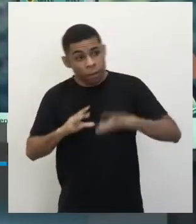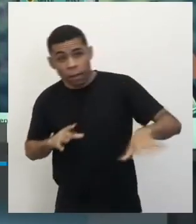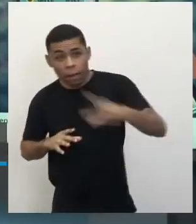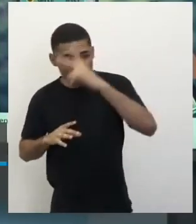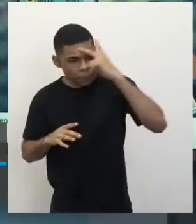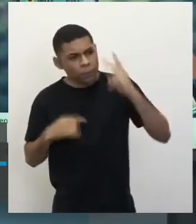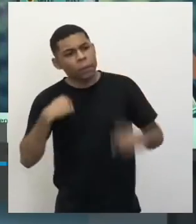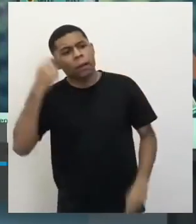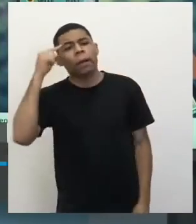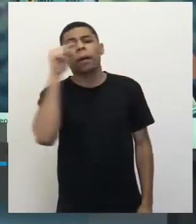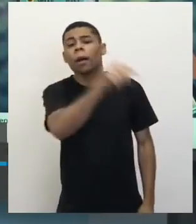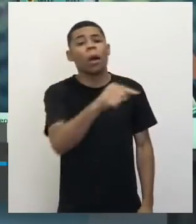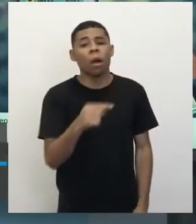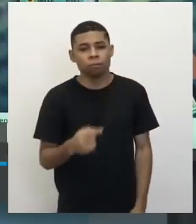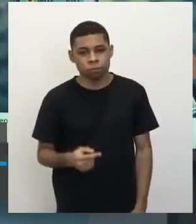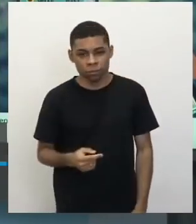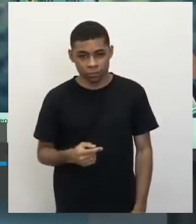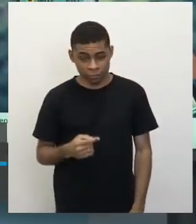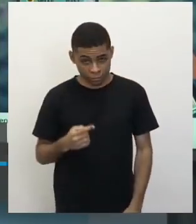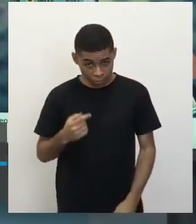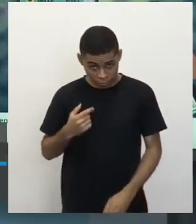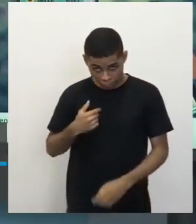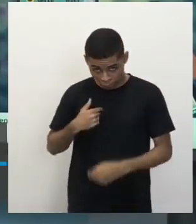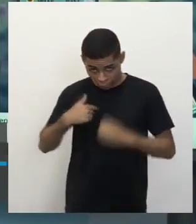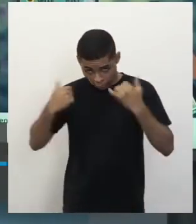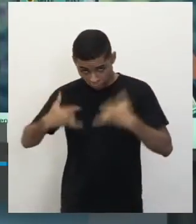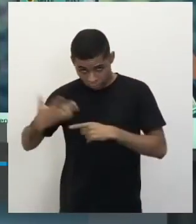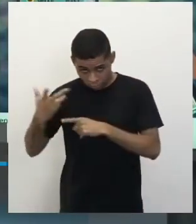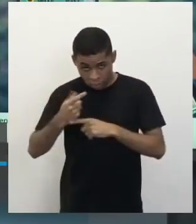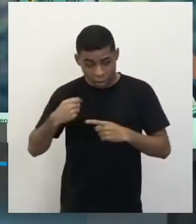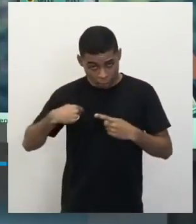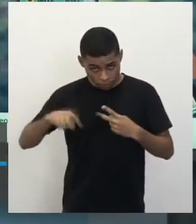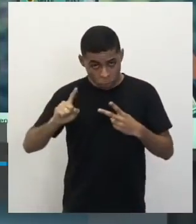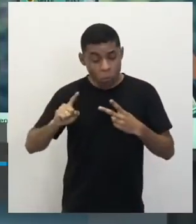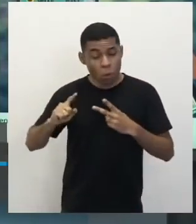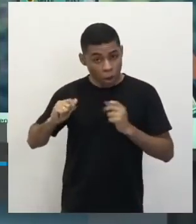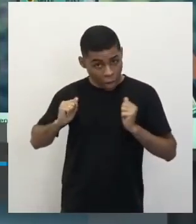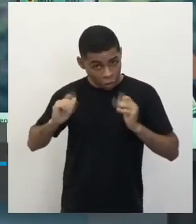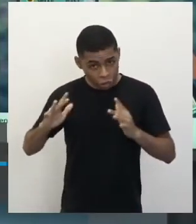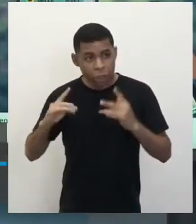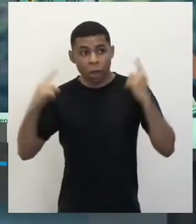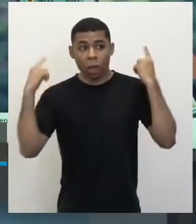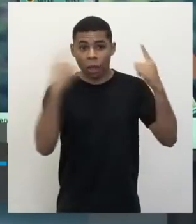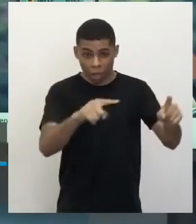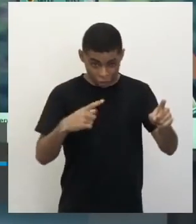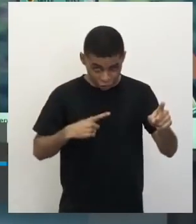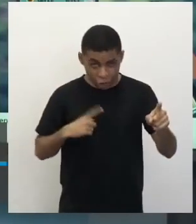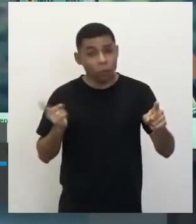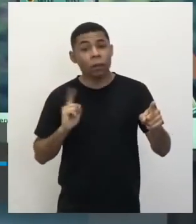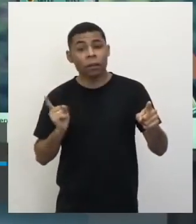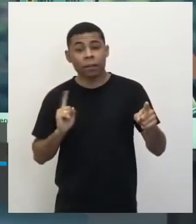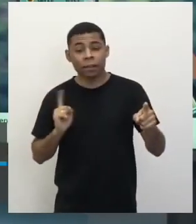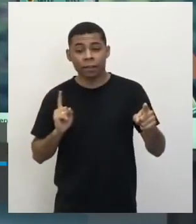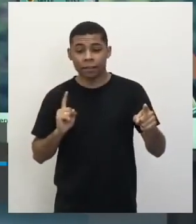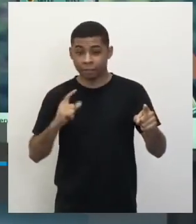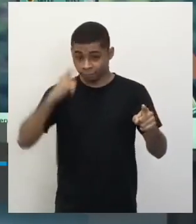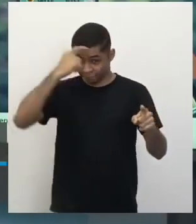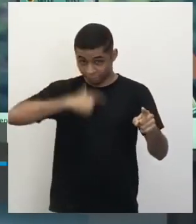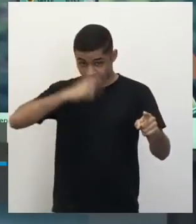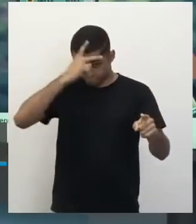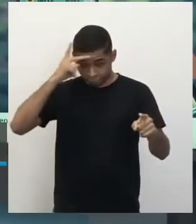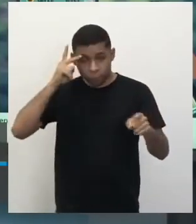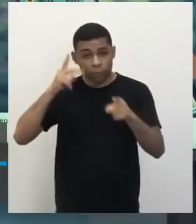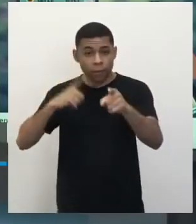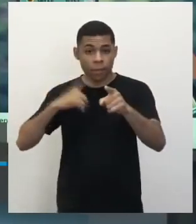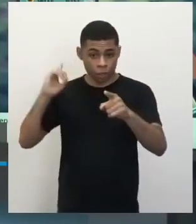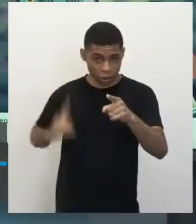que ponto o meu argumento ou as minhas ações não ofendem o outro. Então, aqui, como cidadão, nós temos